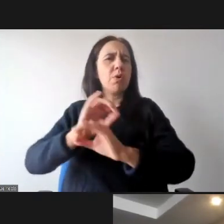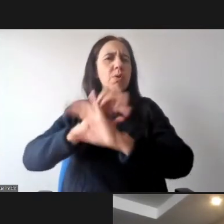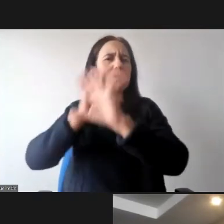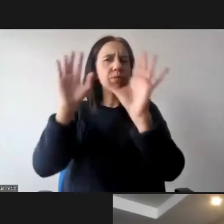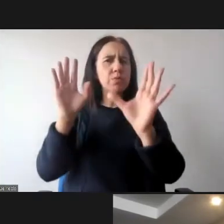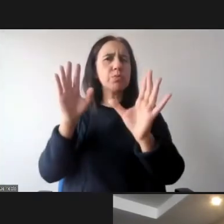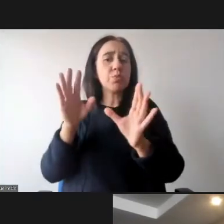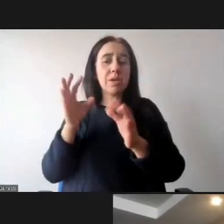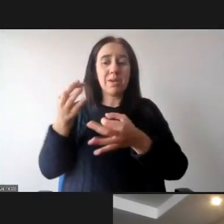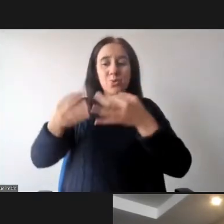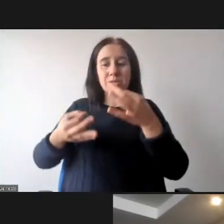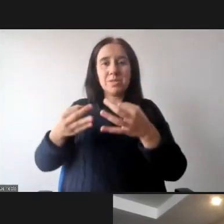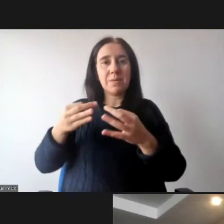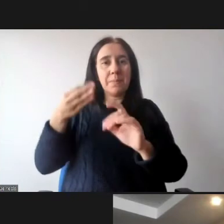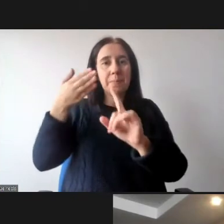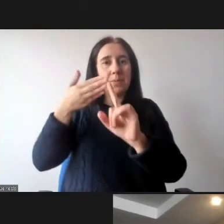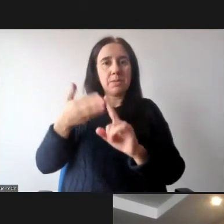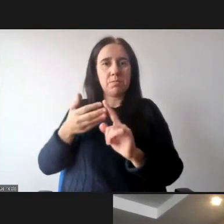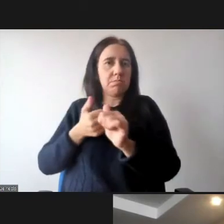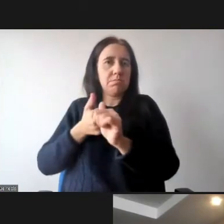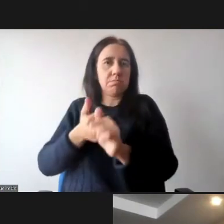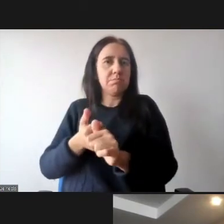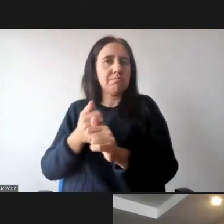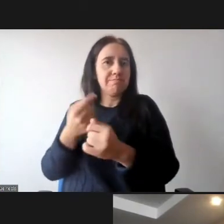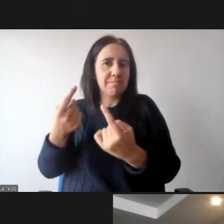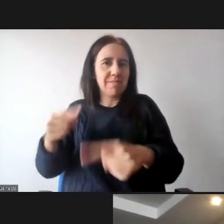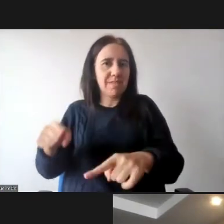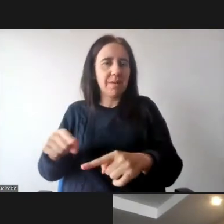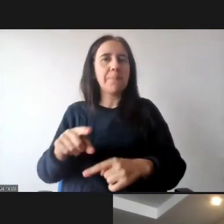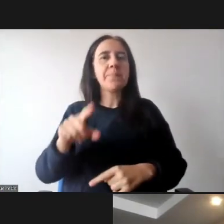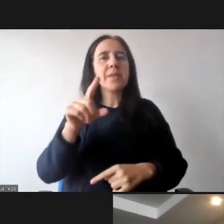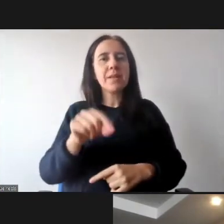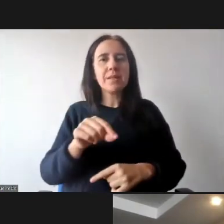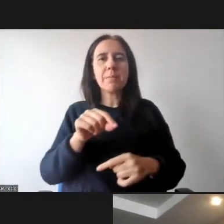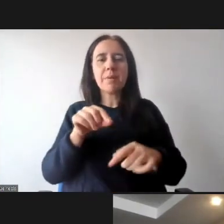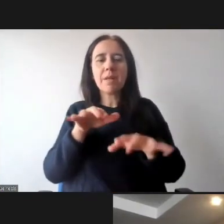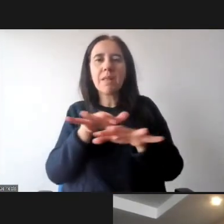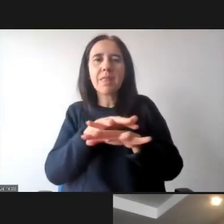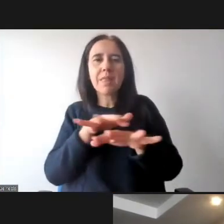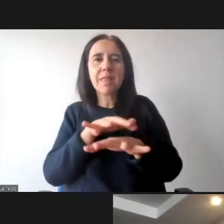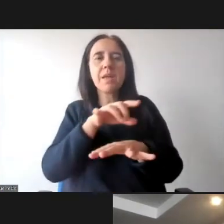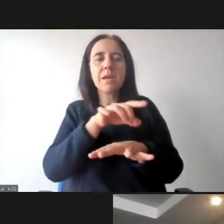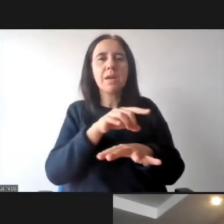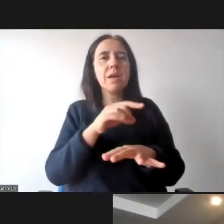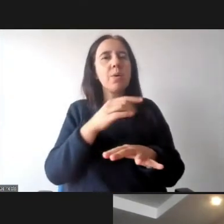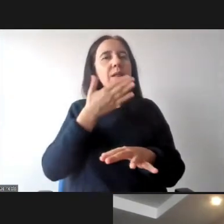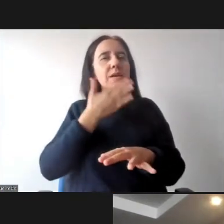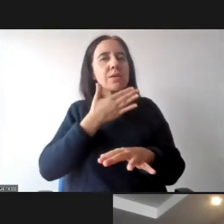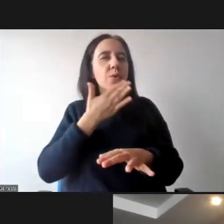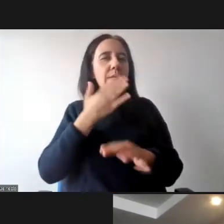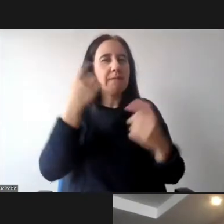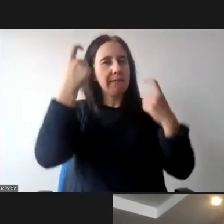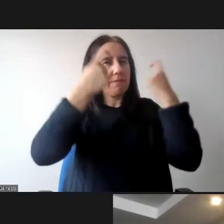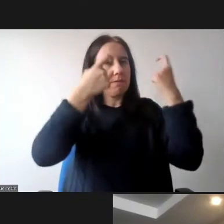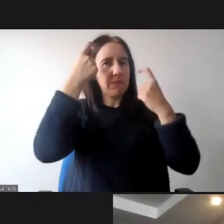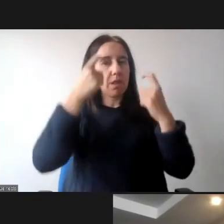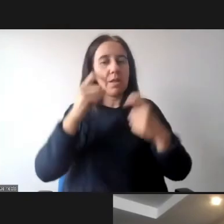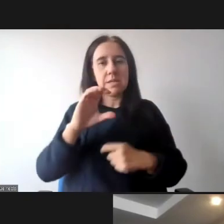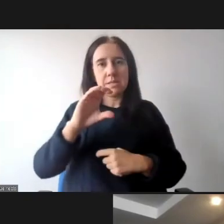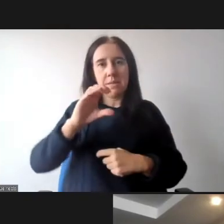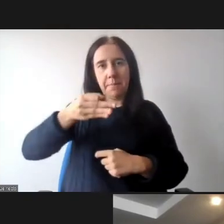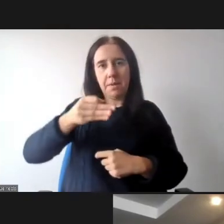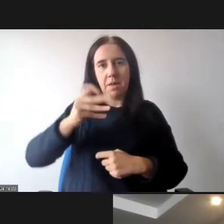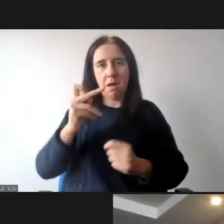decorrência do princípio da justiça, apresenta também uma relação de proximidade com o princípio da razoabilidade, que no CPA